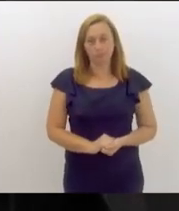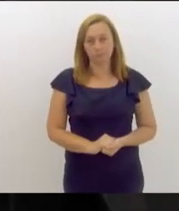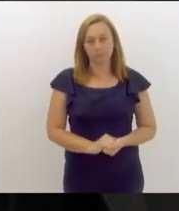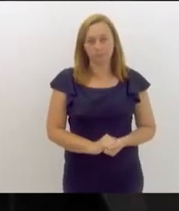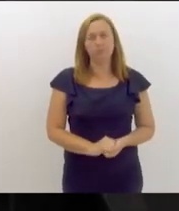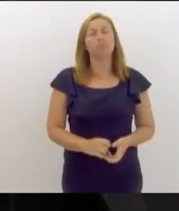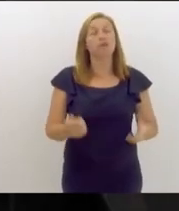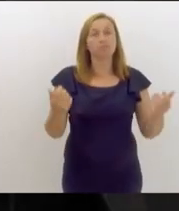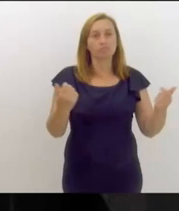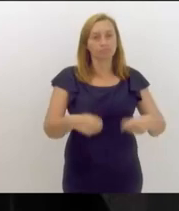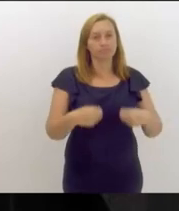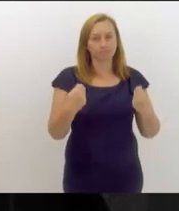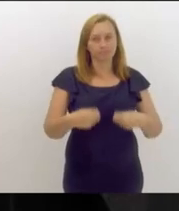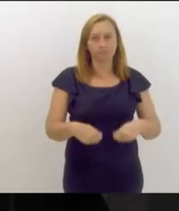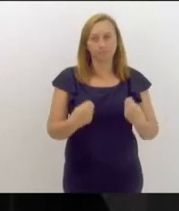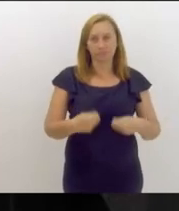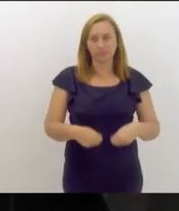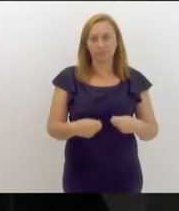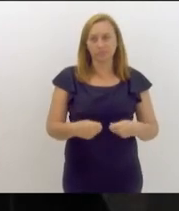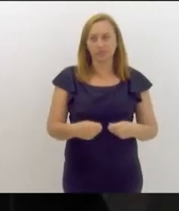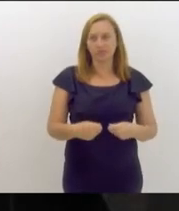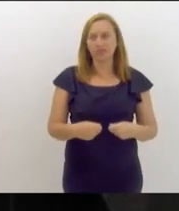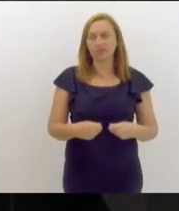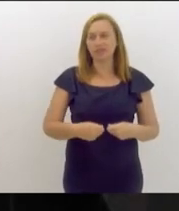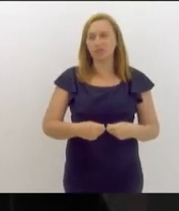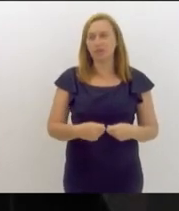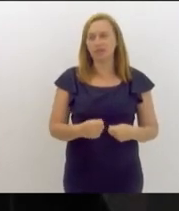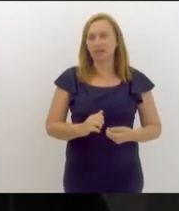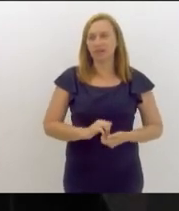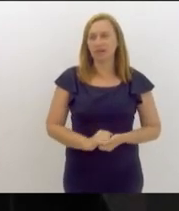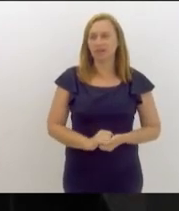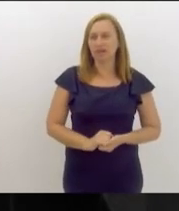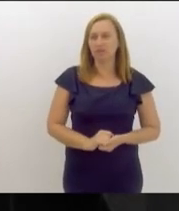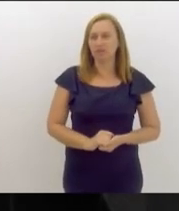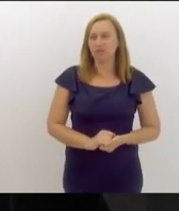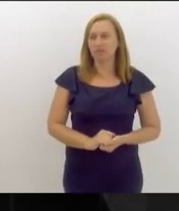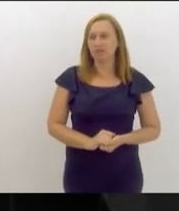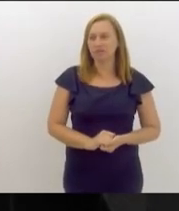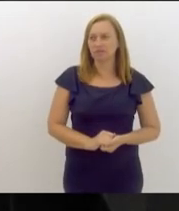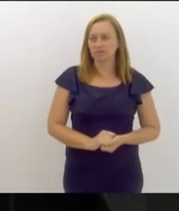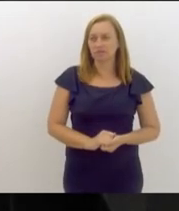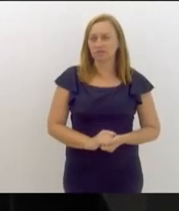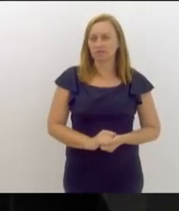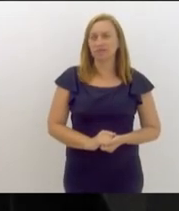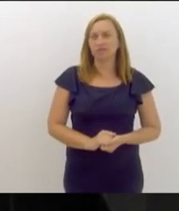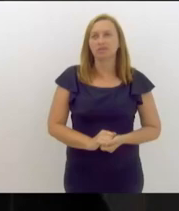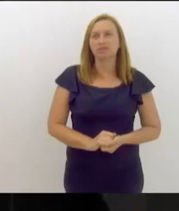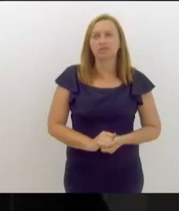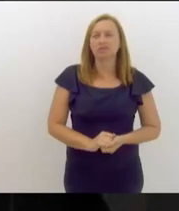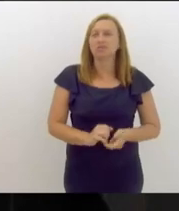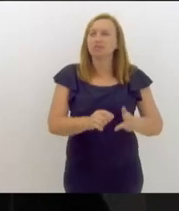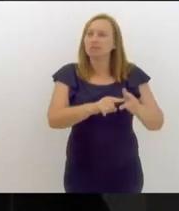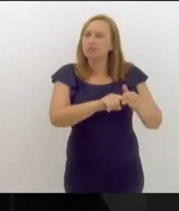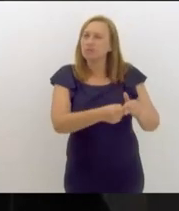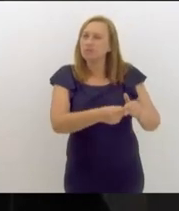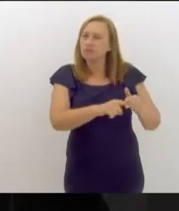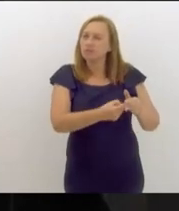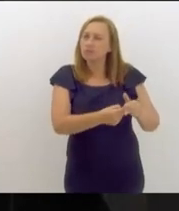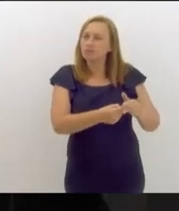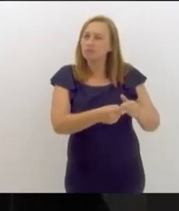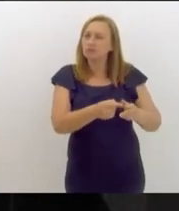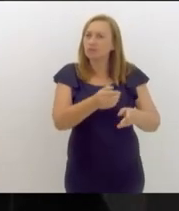é preciso rever indicadores de correção prazo